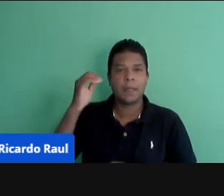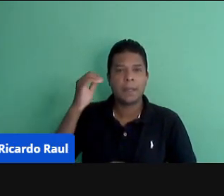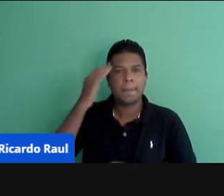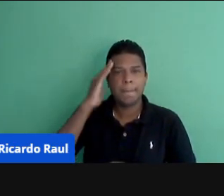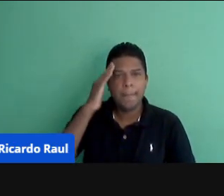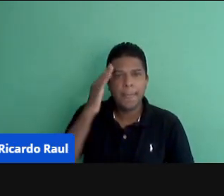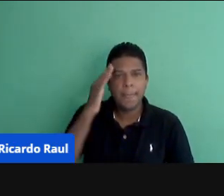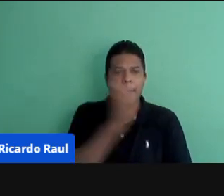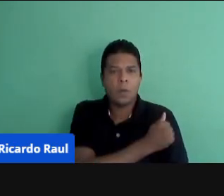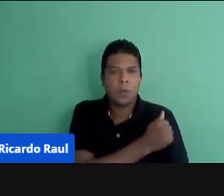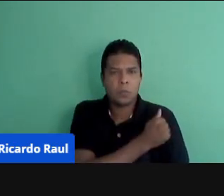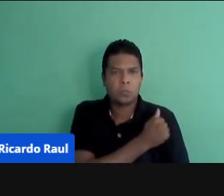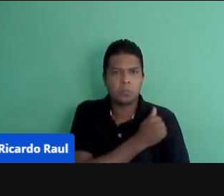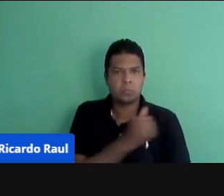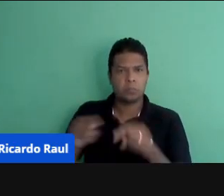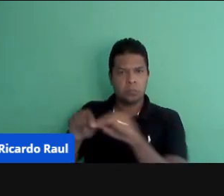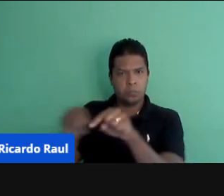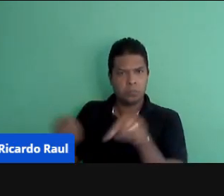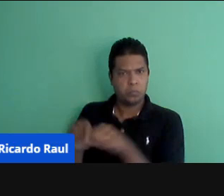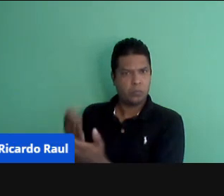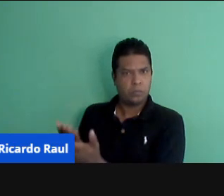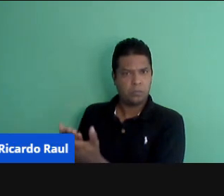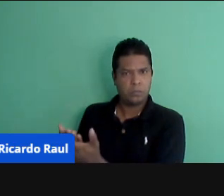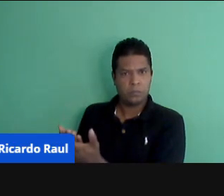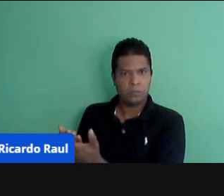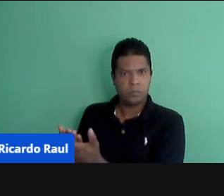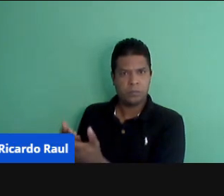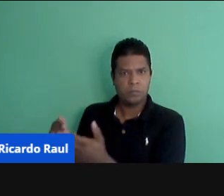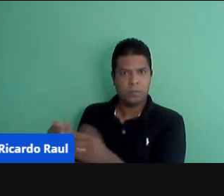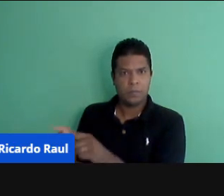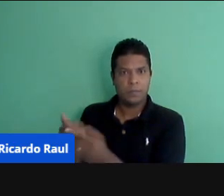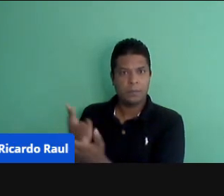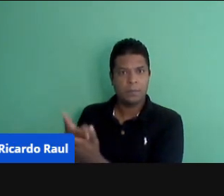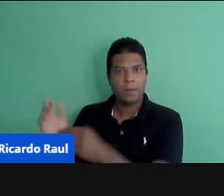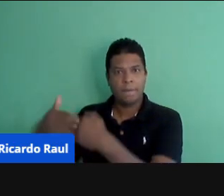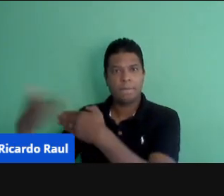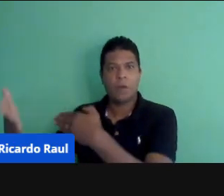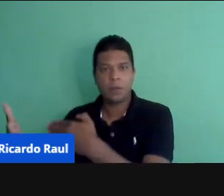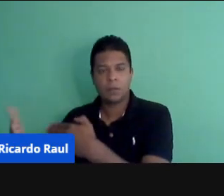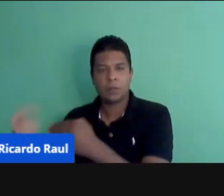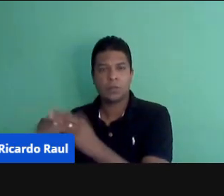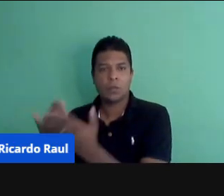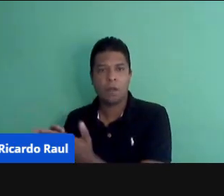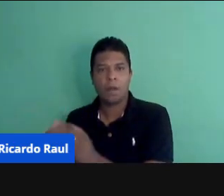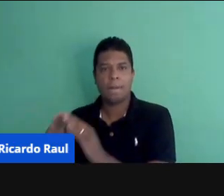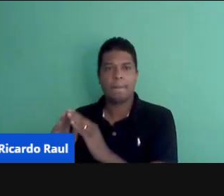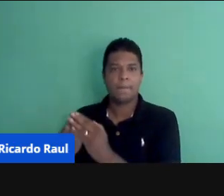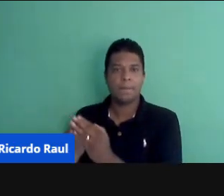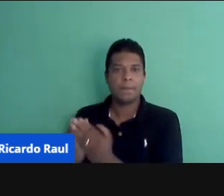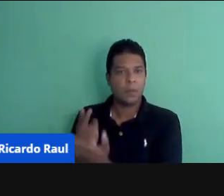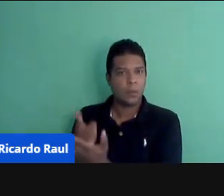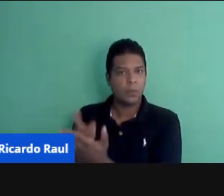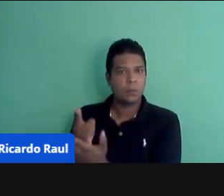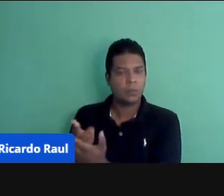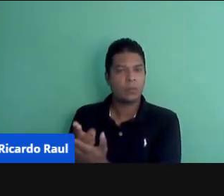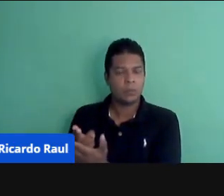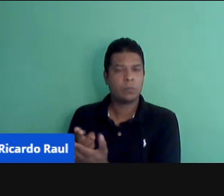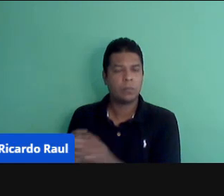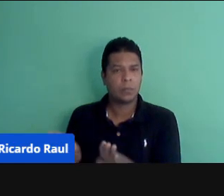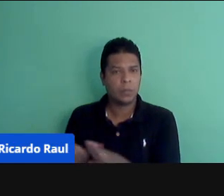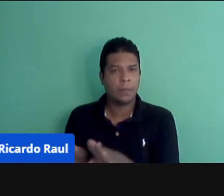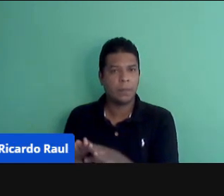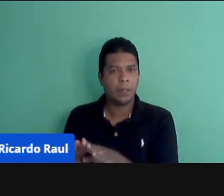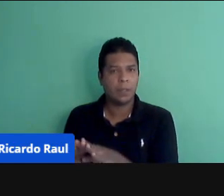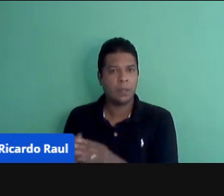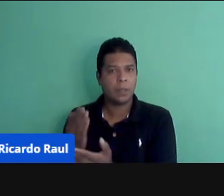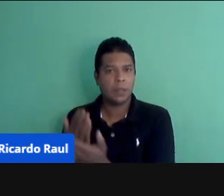é uma sala de aula, mesmo fora da escola. Então, alguns comandos que nós utilizamos na escola, nós continuamos utilizando nessas aulas.